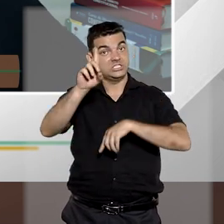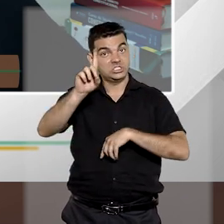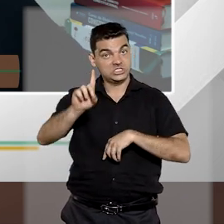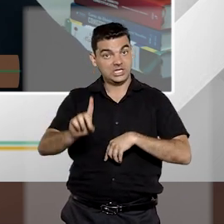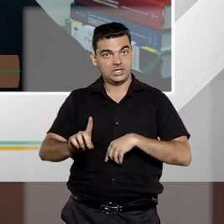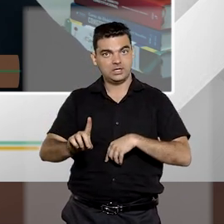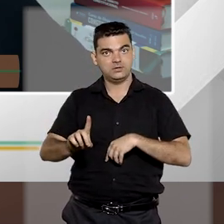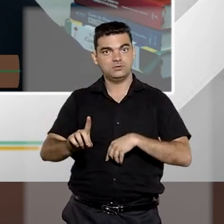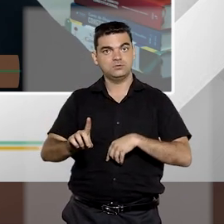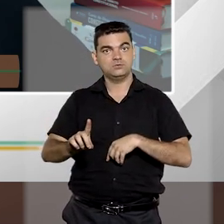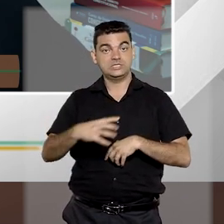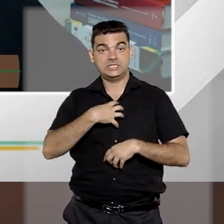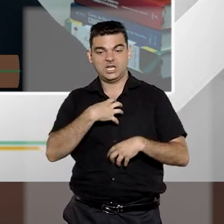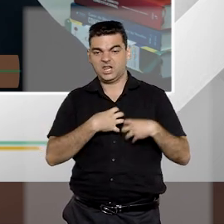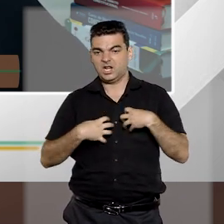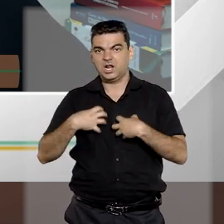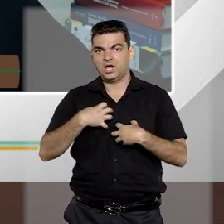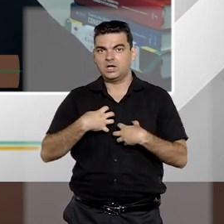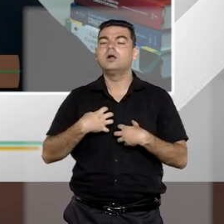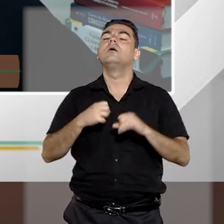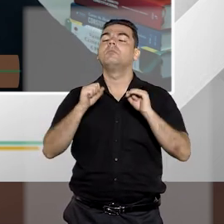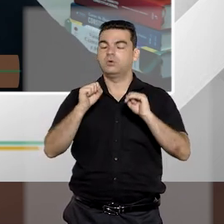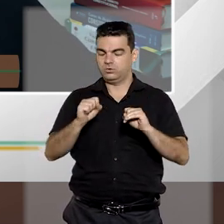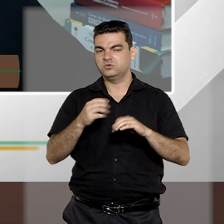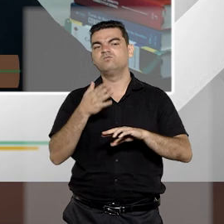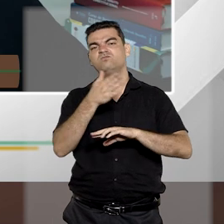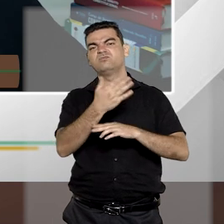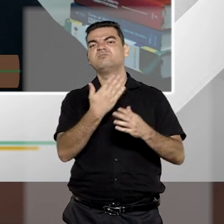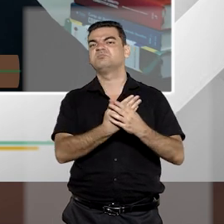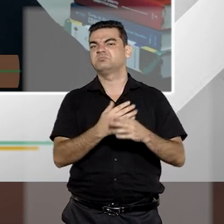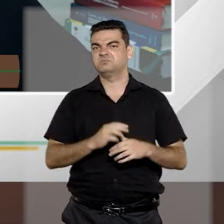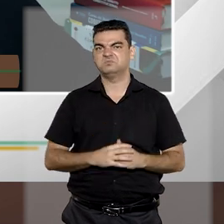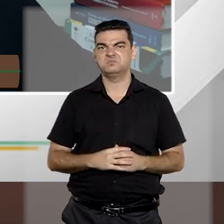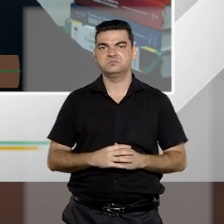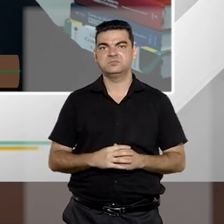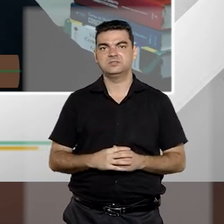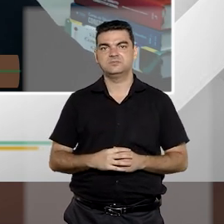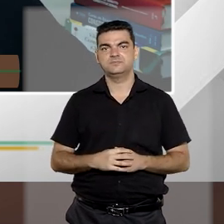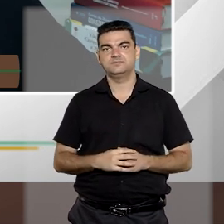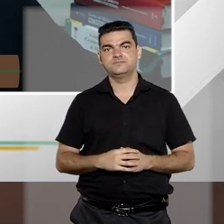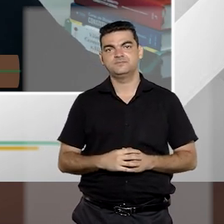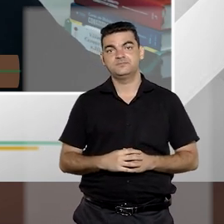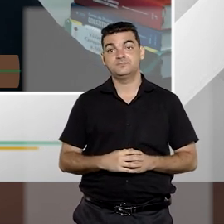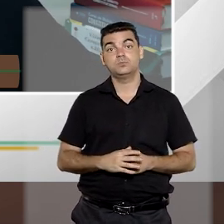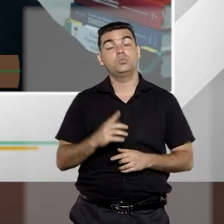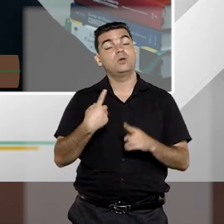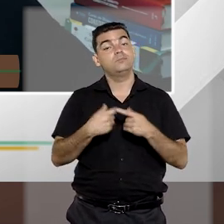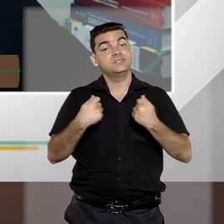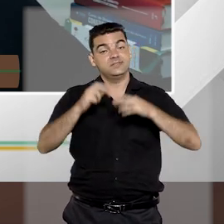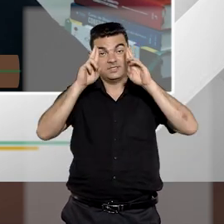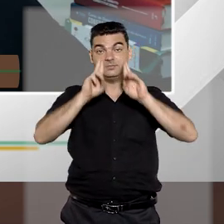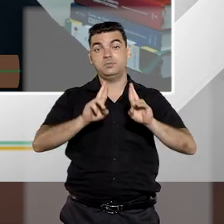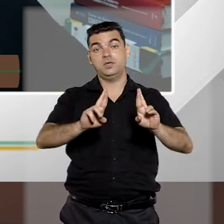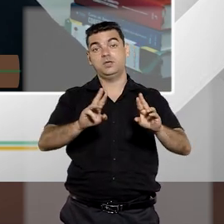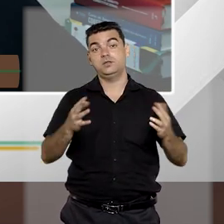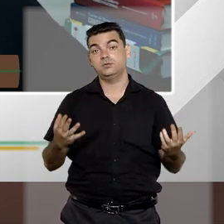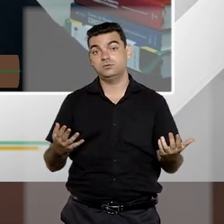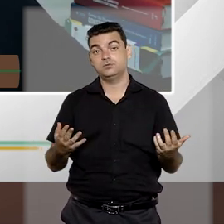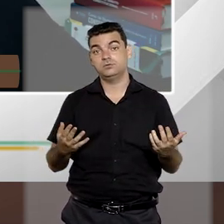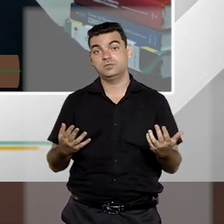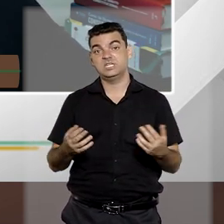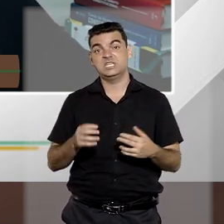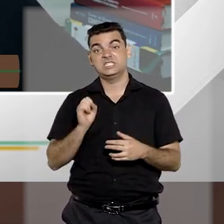providências diante das suas violação, da violação de direitos. E, lógico, não havendo ali, né, o respeito por parte